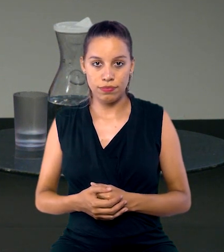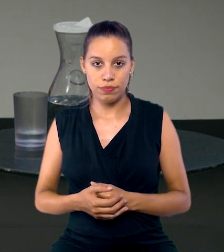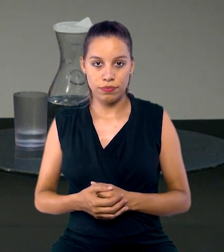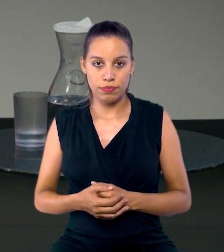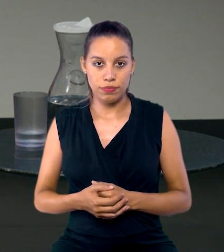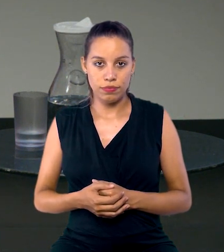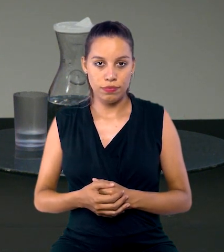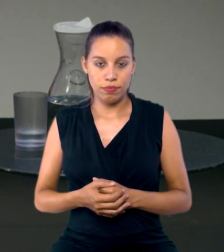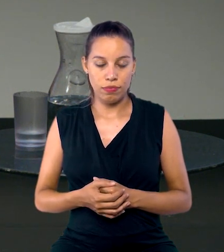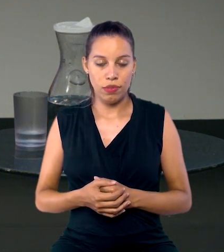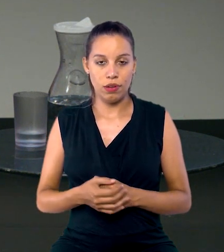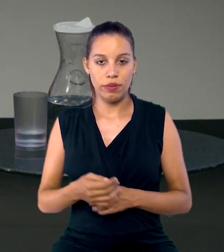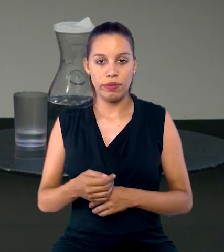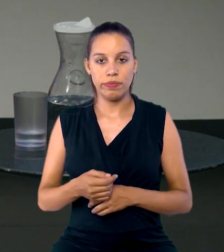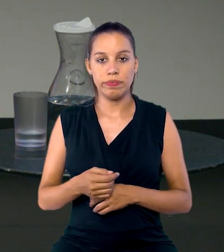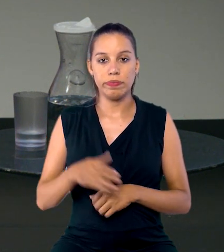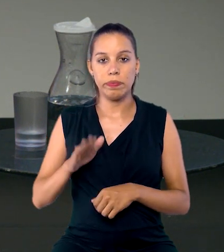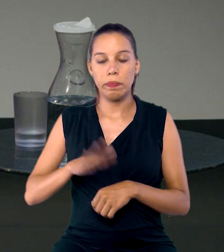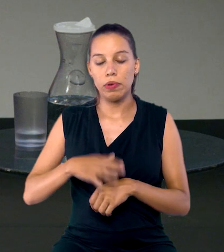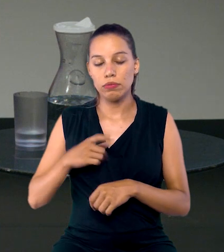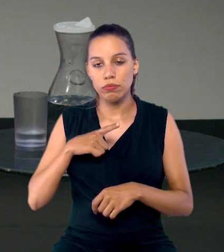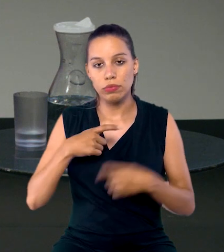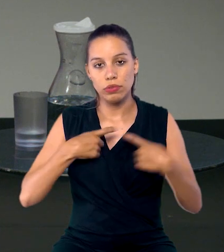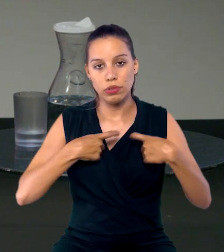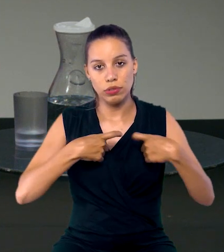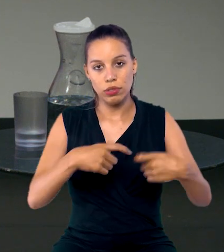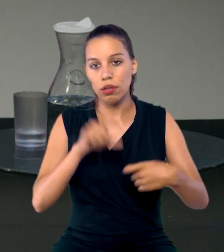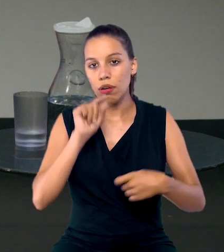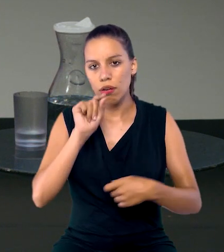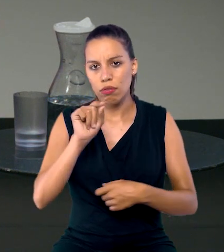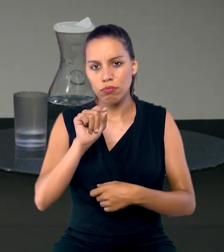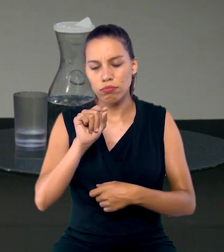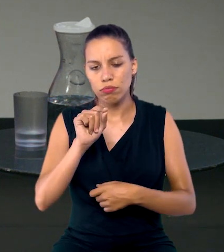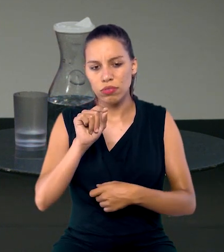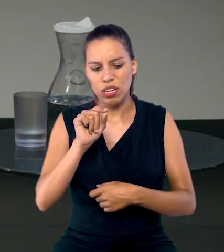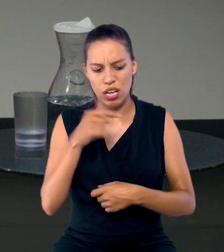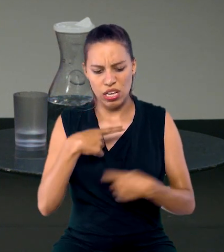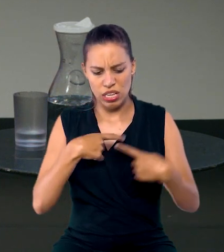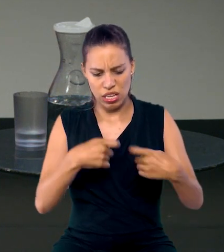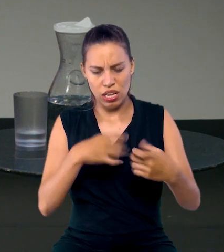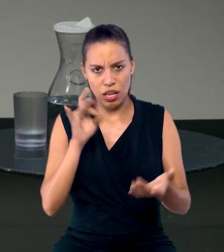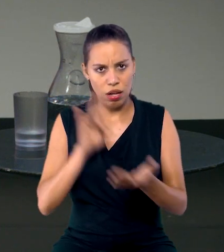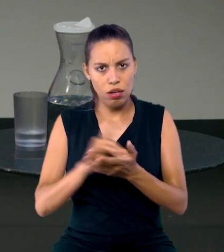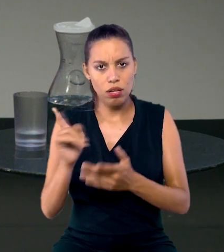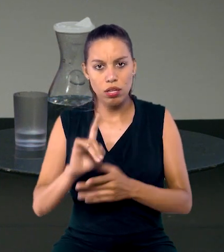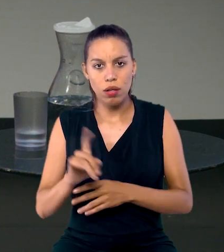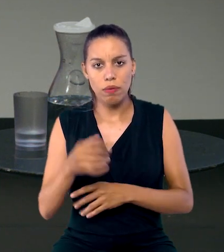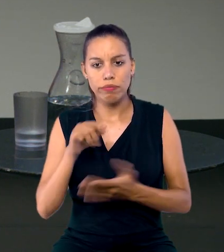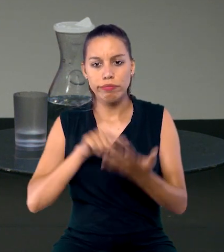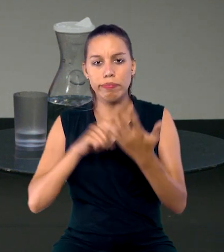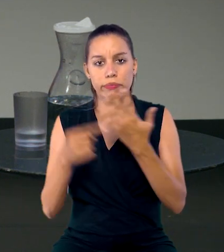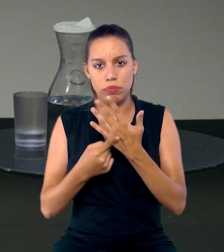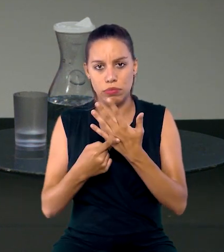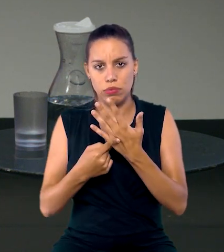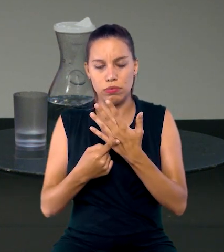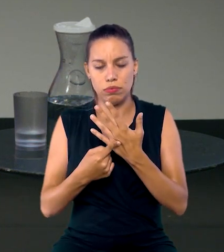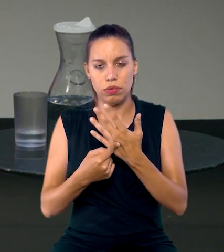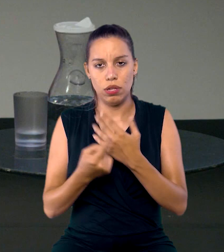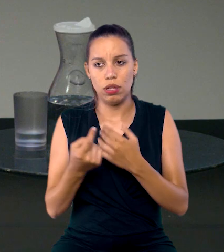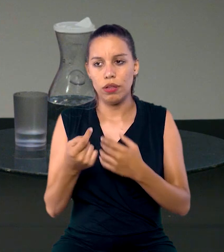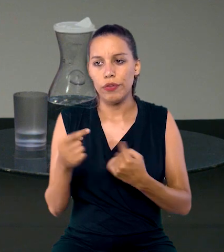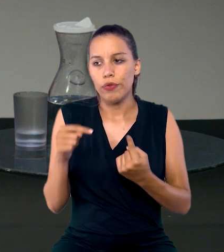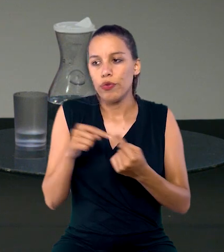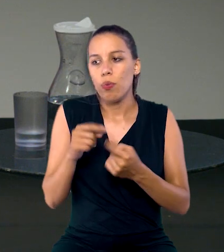E o grande instrumento dessa guerra é a alegria. É a